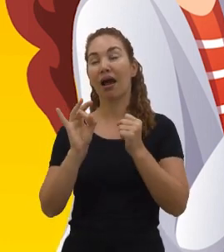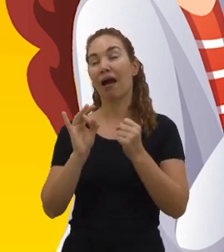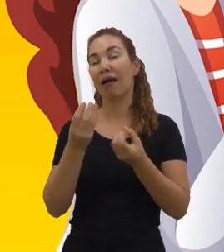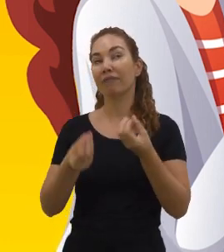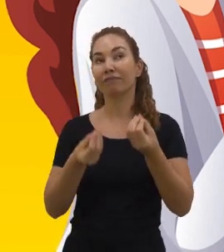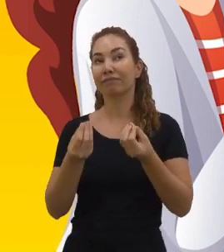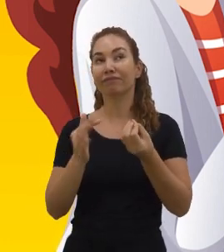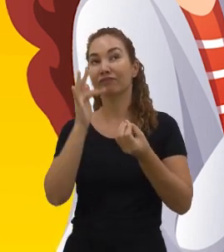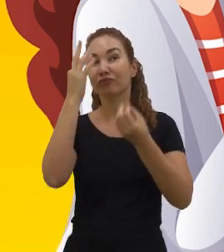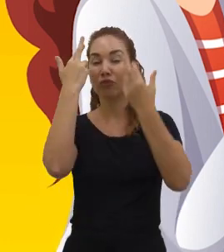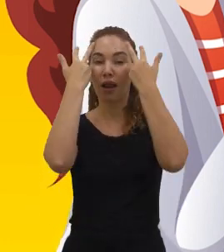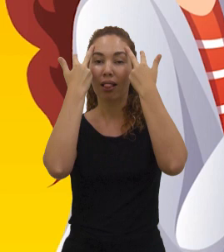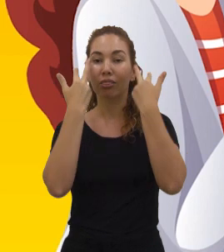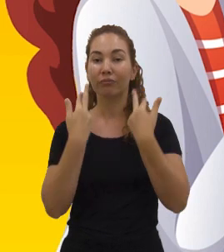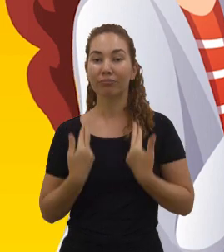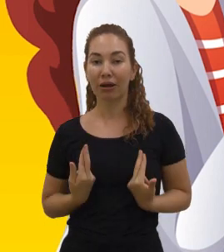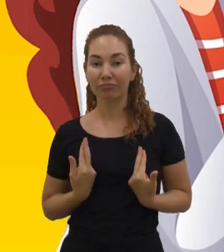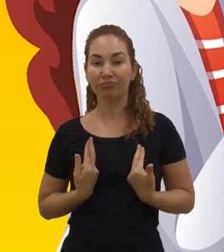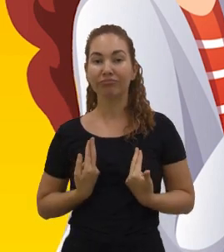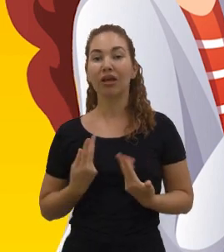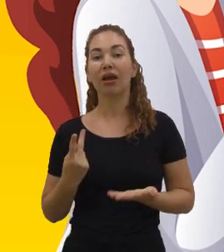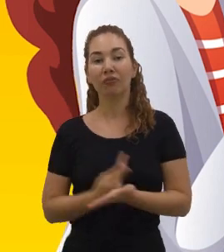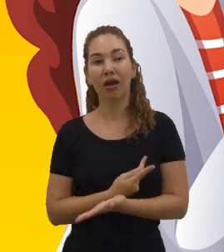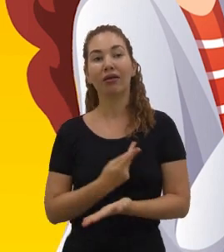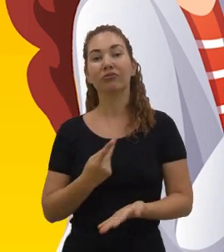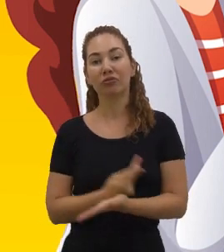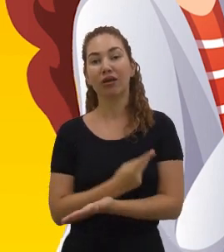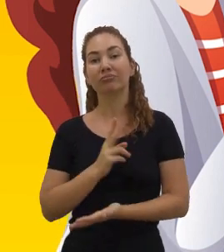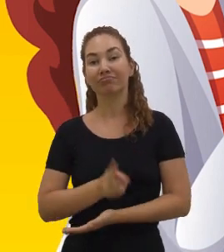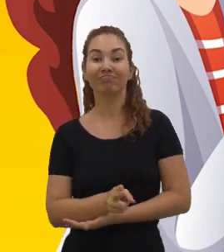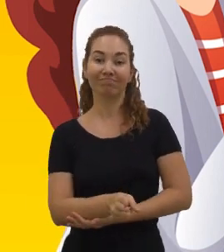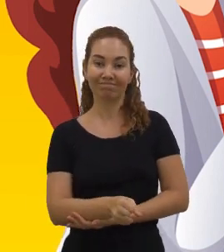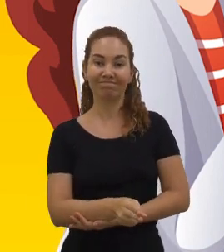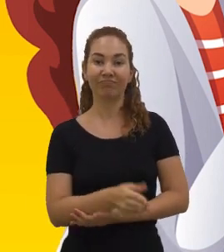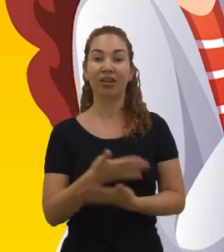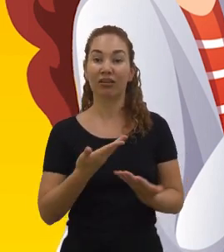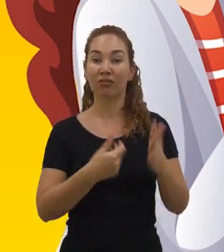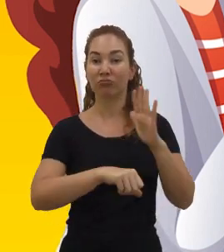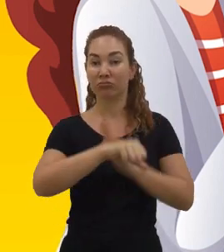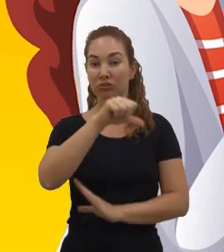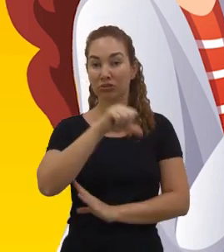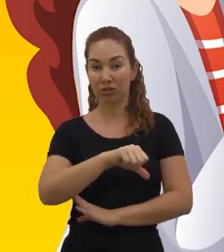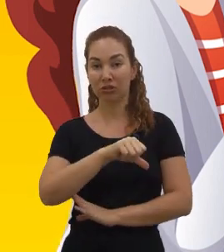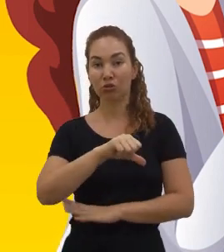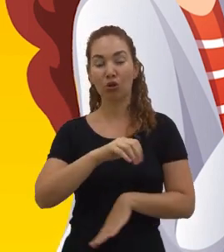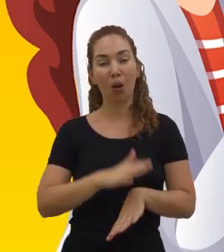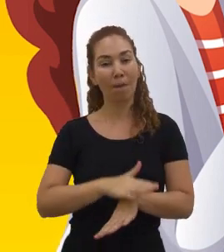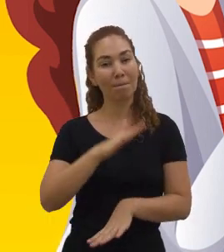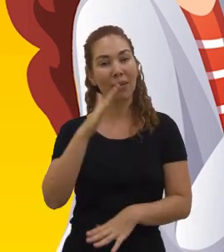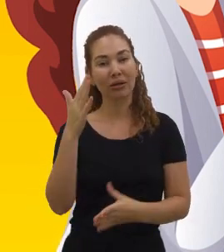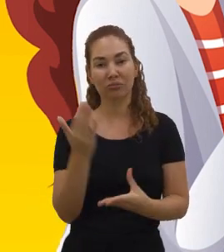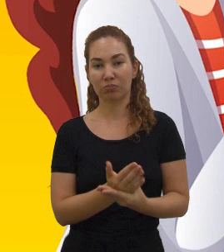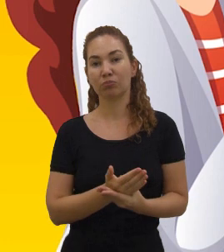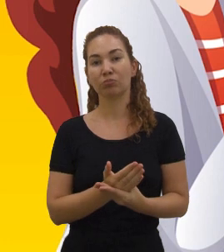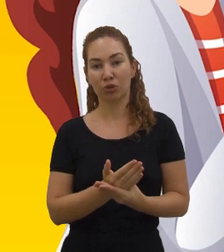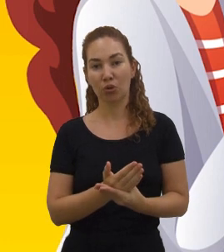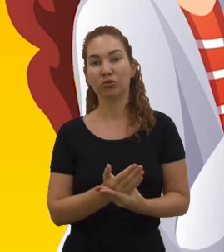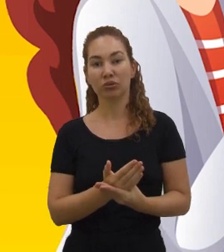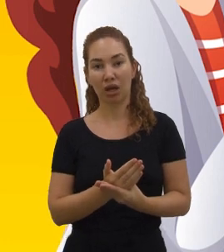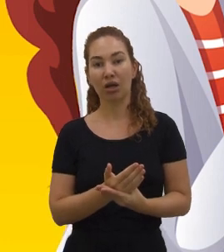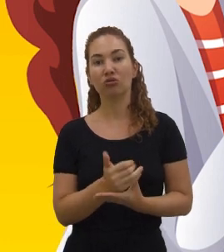fenômeno e vai continuar acontecendo. Então, eles trazem nessa nona ação que quanto mais processos